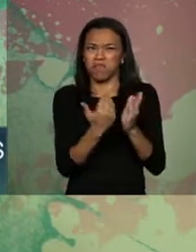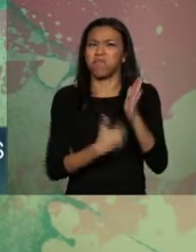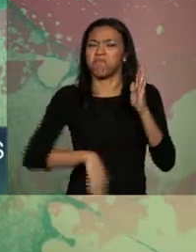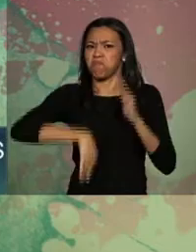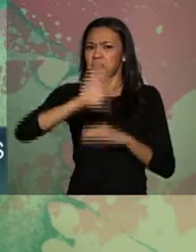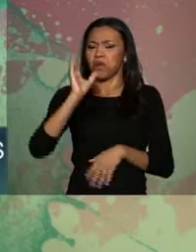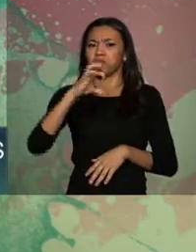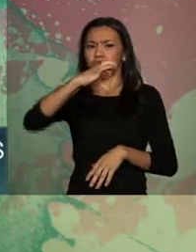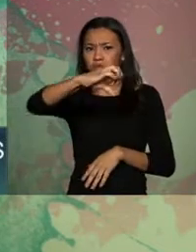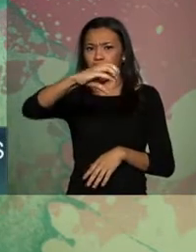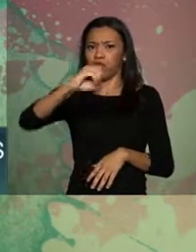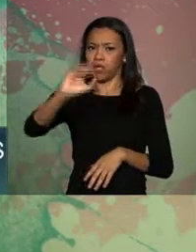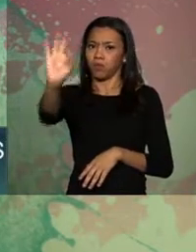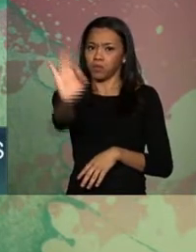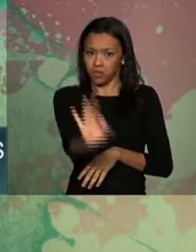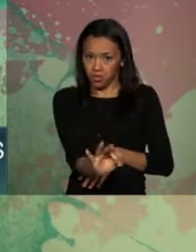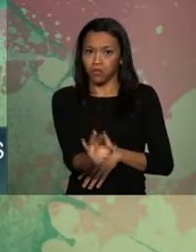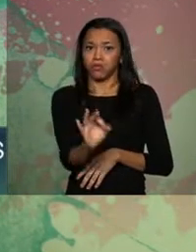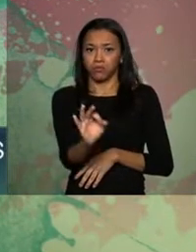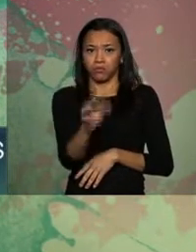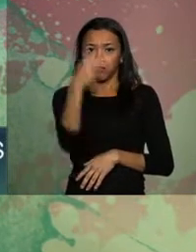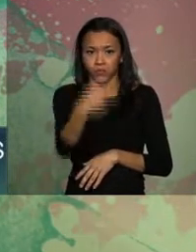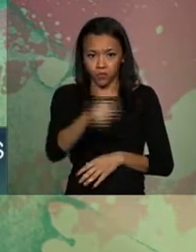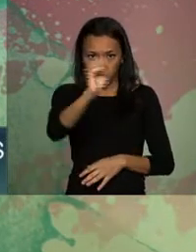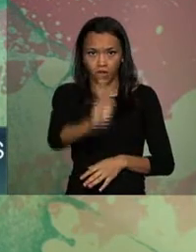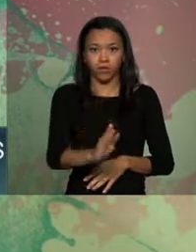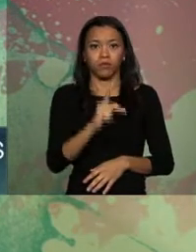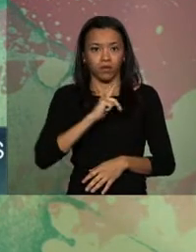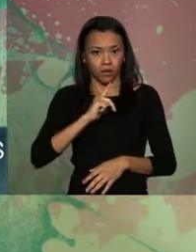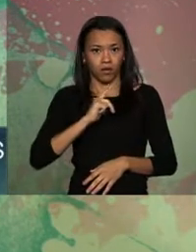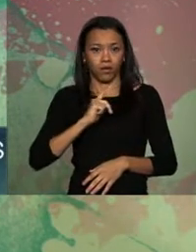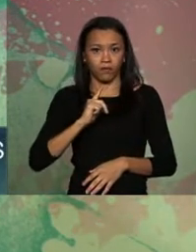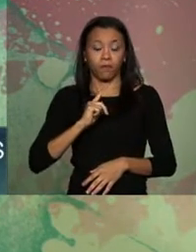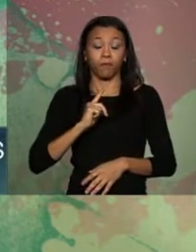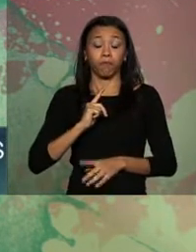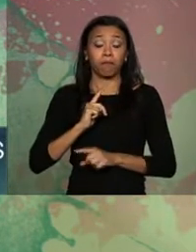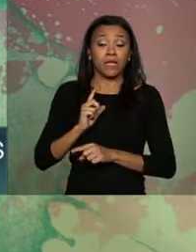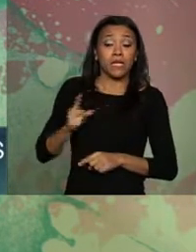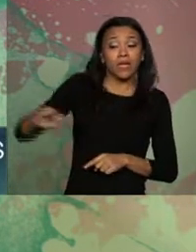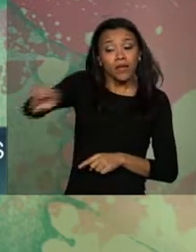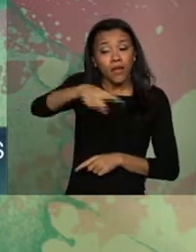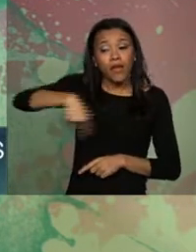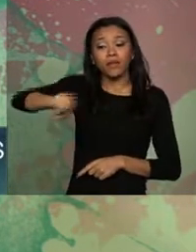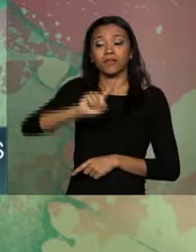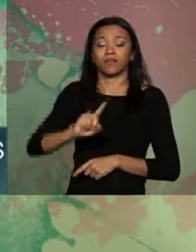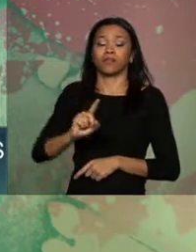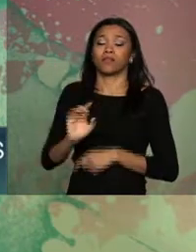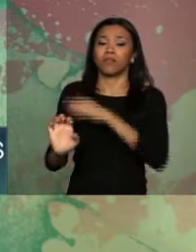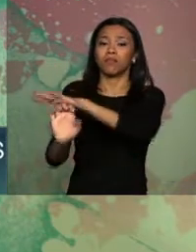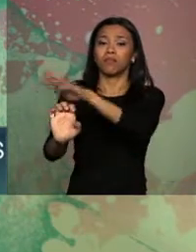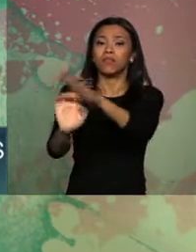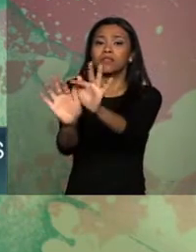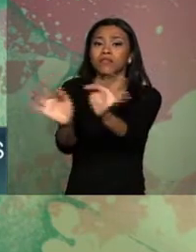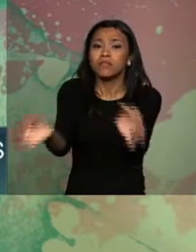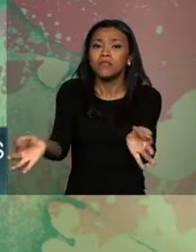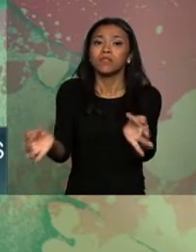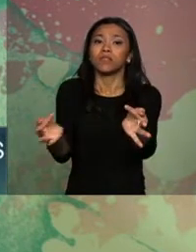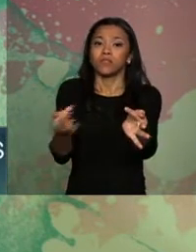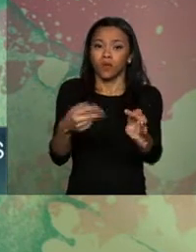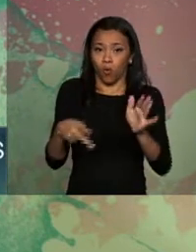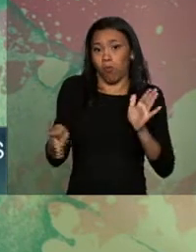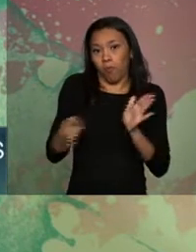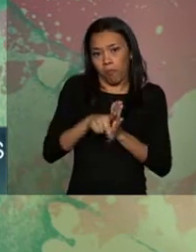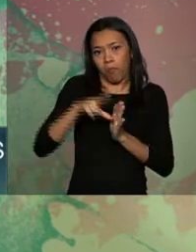90% dos empreendimentos no país, que eles também possam acessar